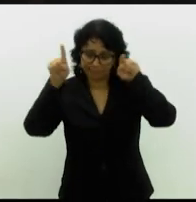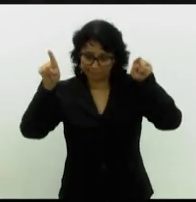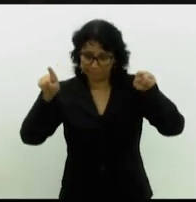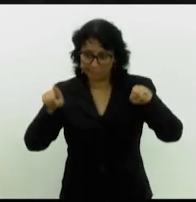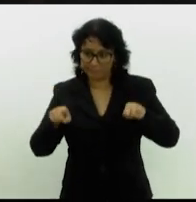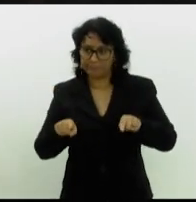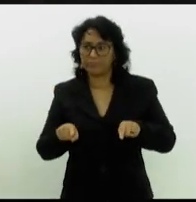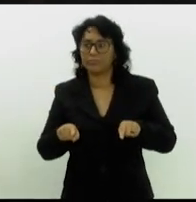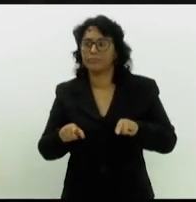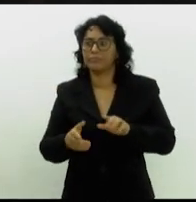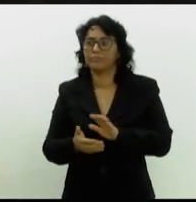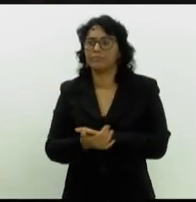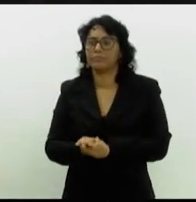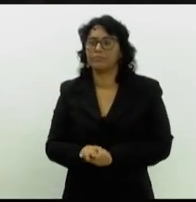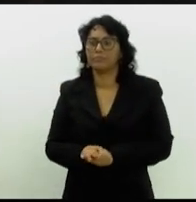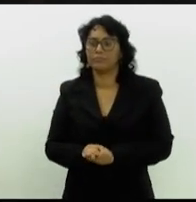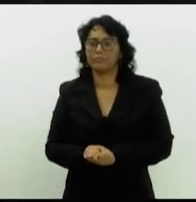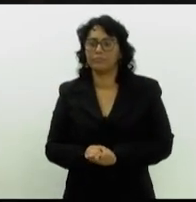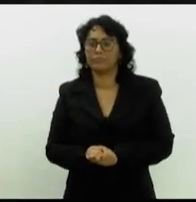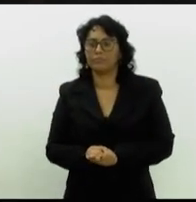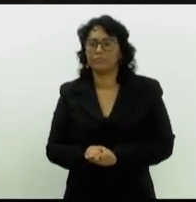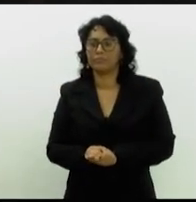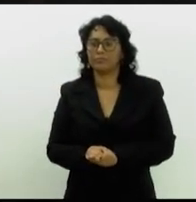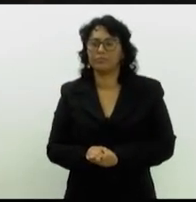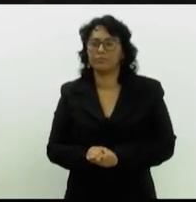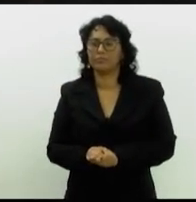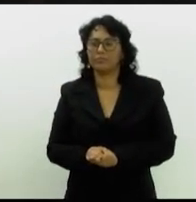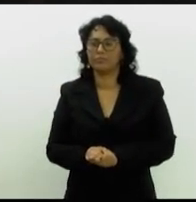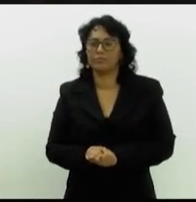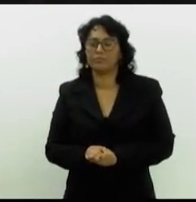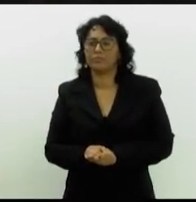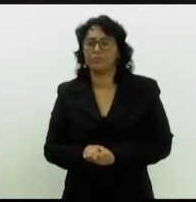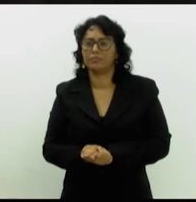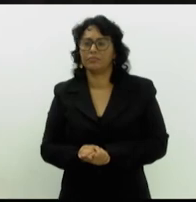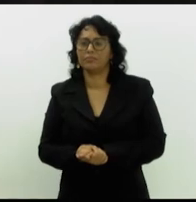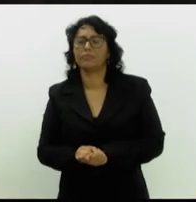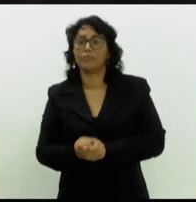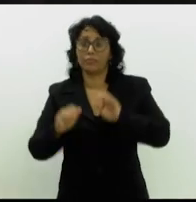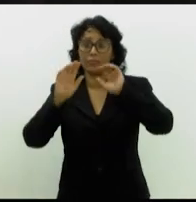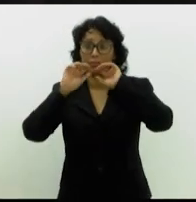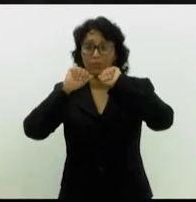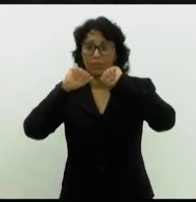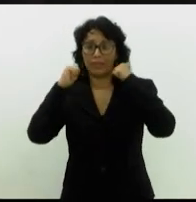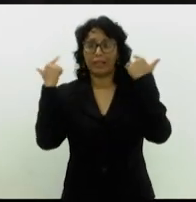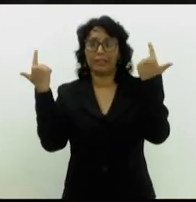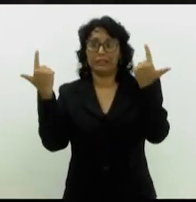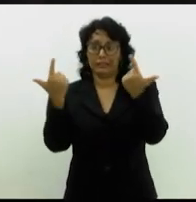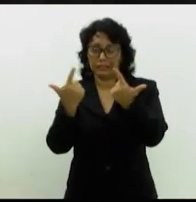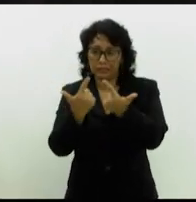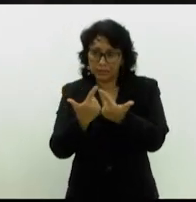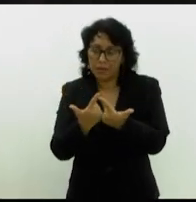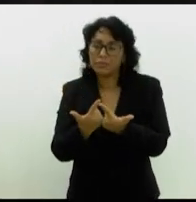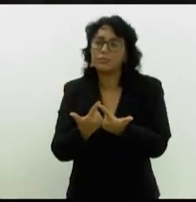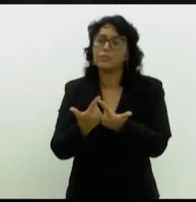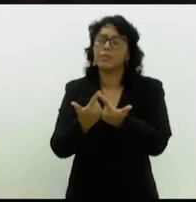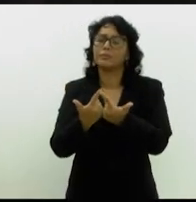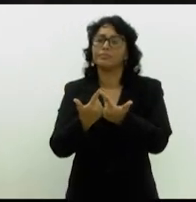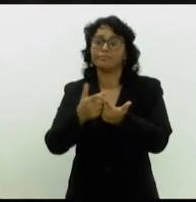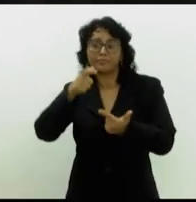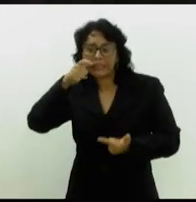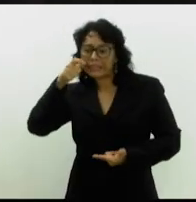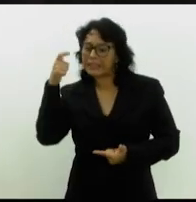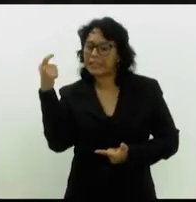Ofício esclarecendo e trazendo os fatos para todos os deputados e deputadas dessa casa que se interessam pelo